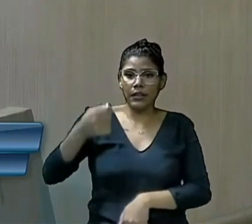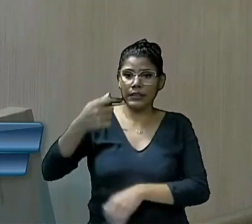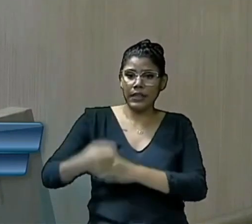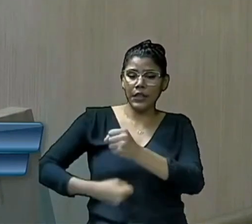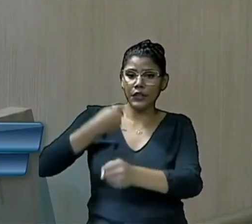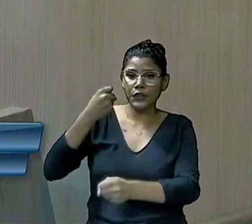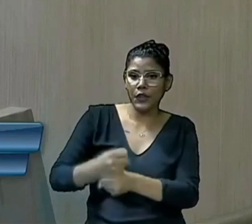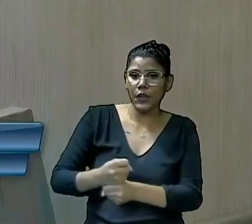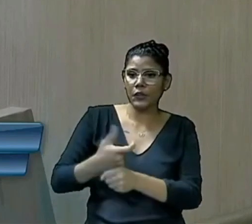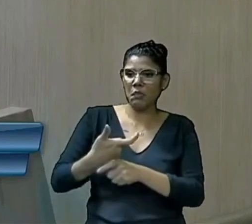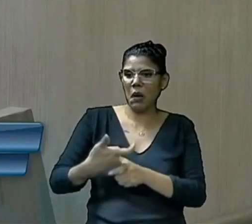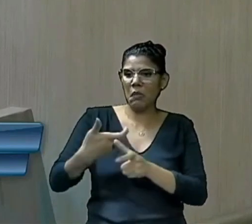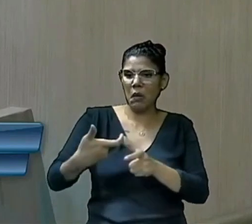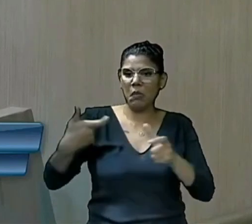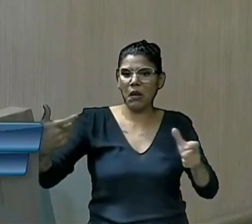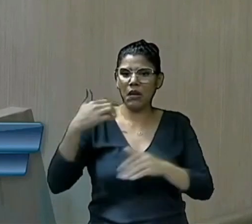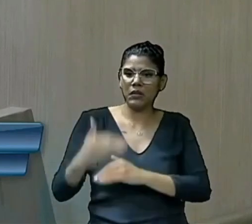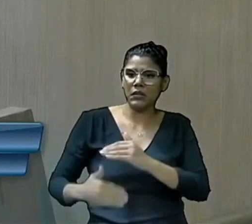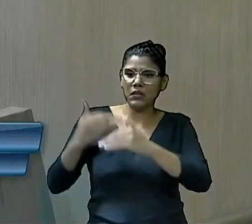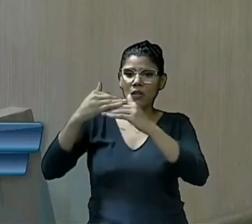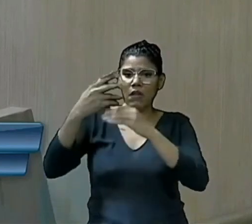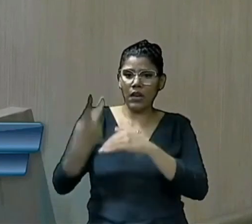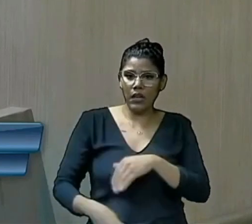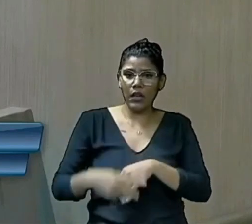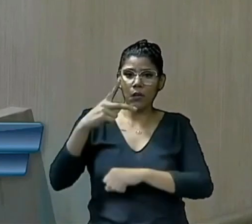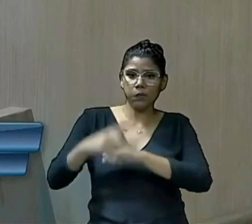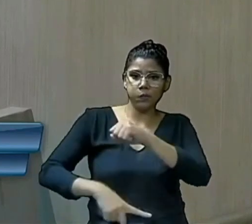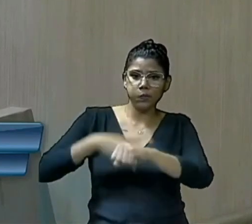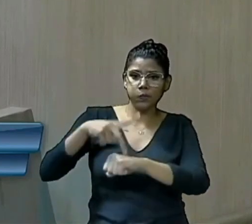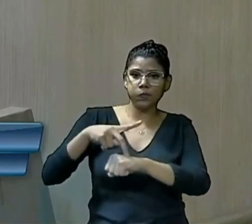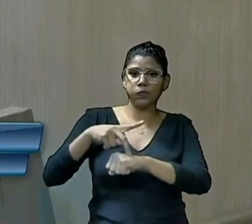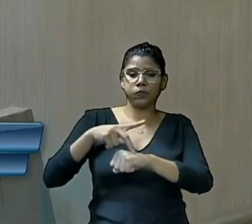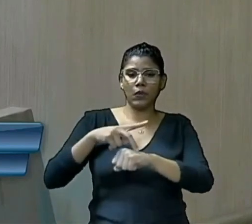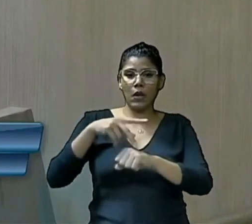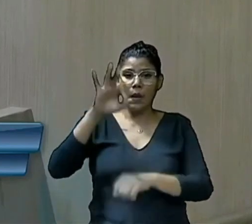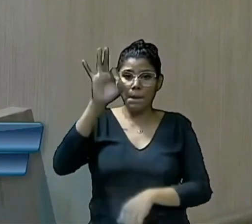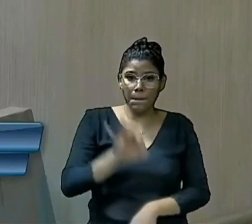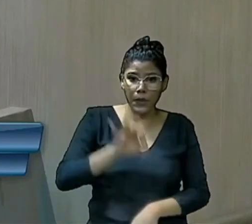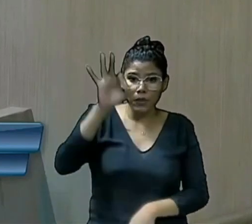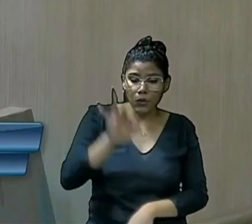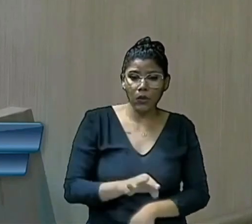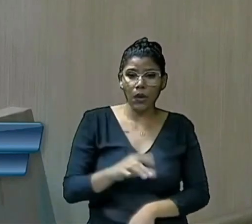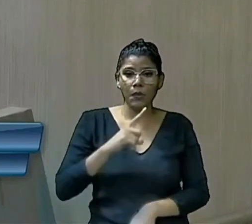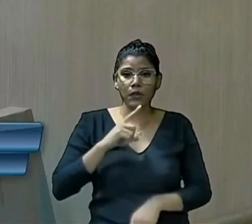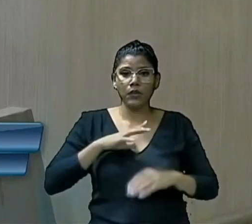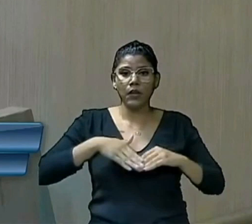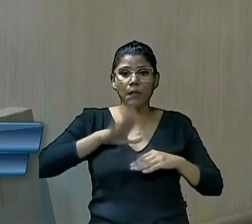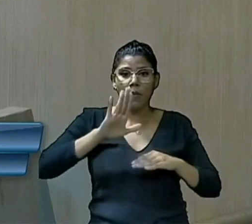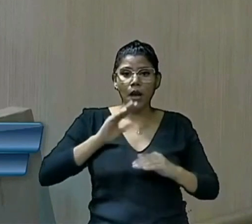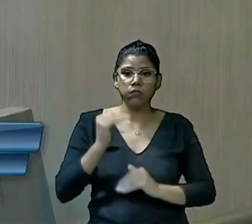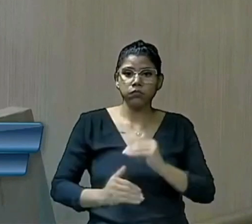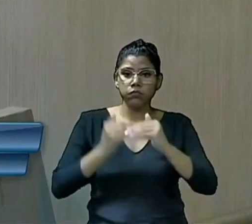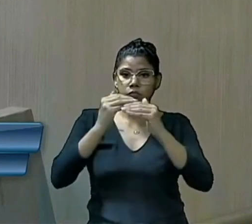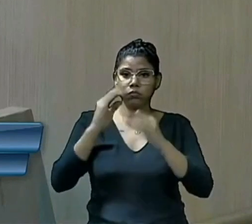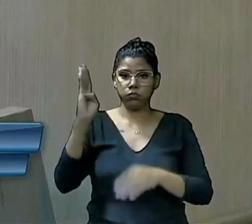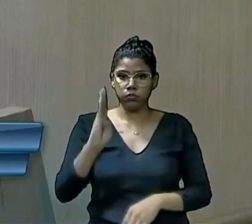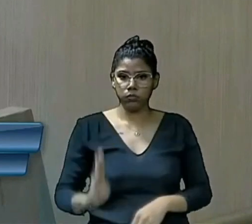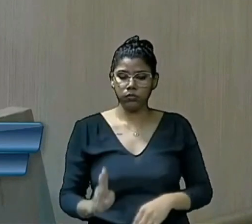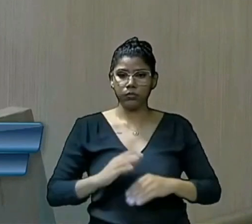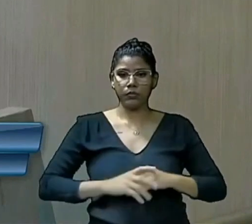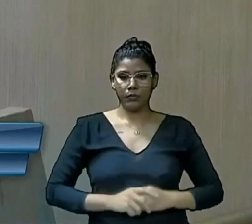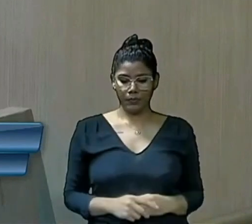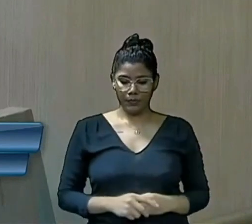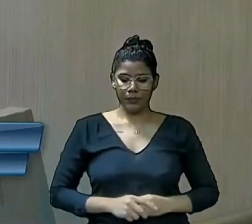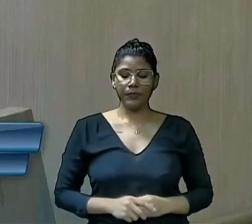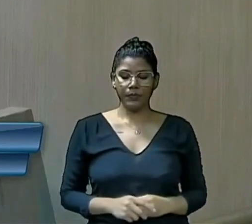7 anos mais cresce no país, o estado que, percentualmente, é o que mais cresce no país nos 7 anos e, nominalmente,